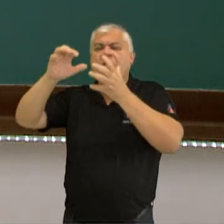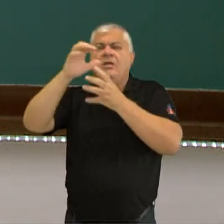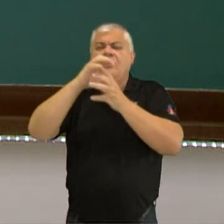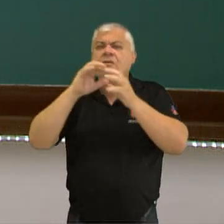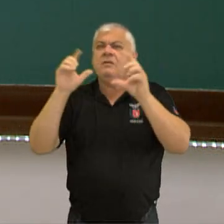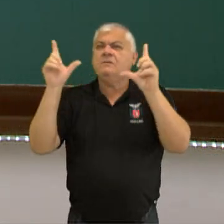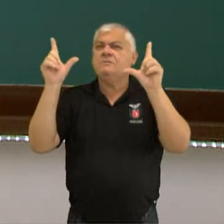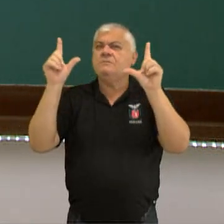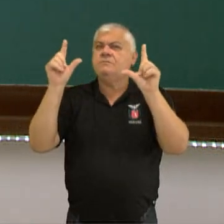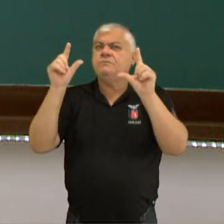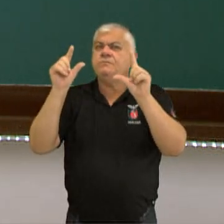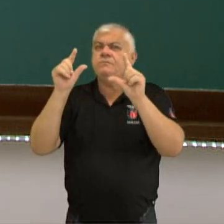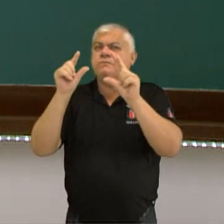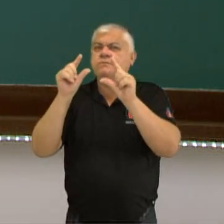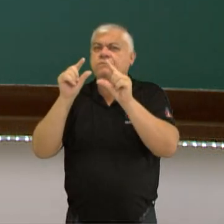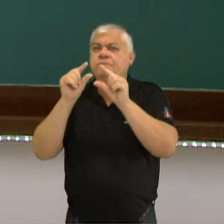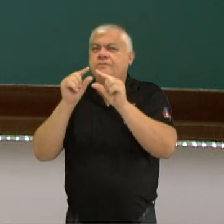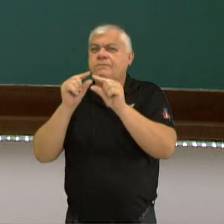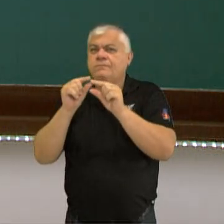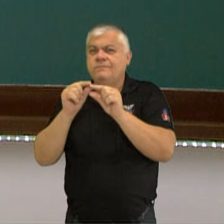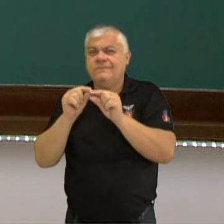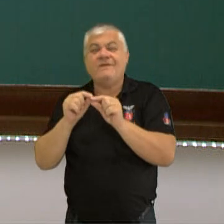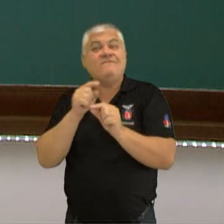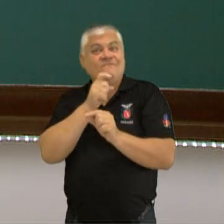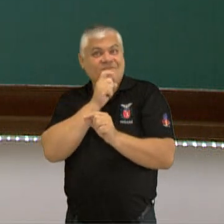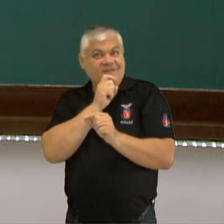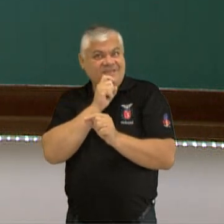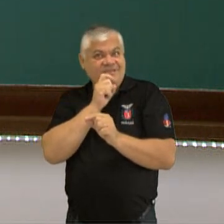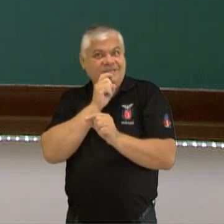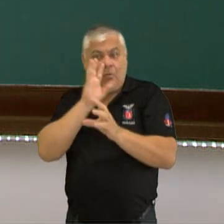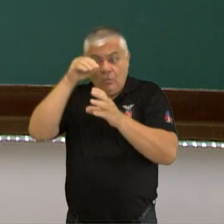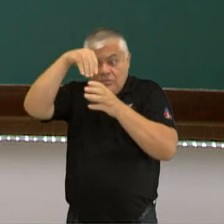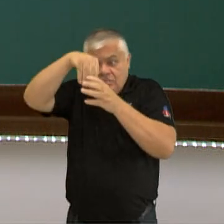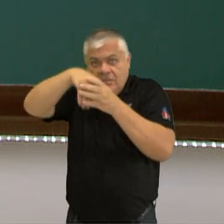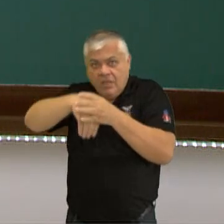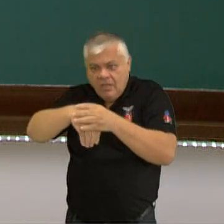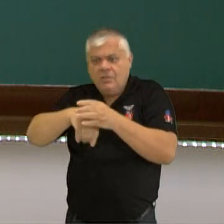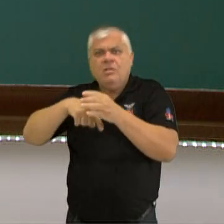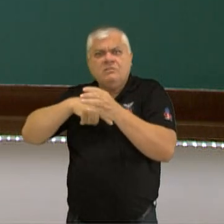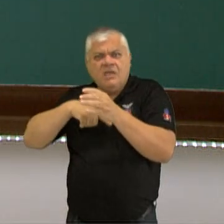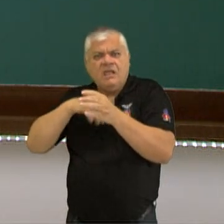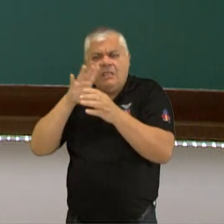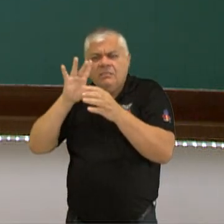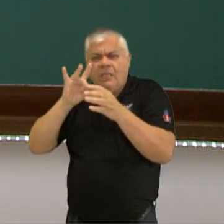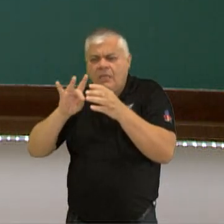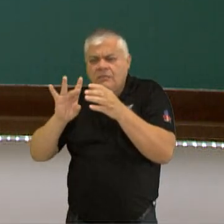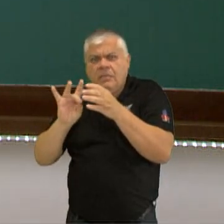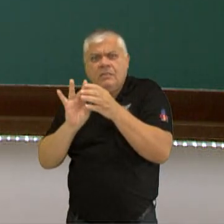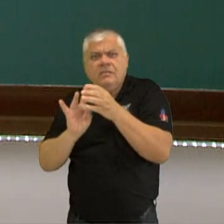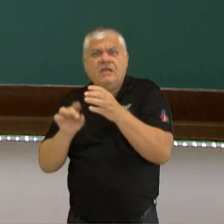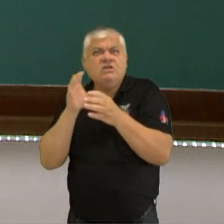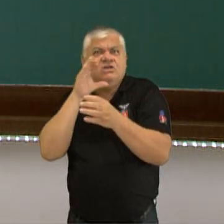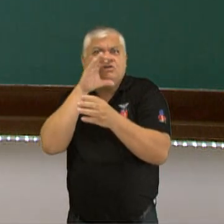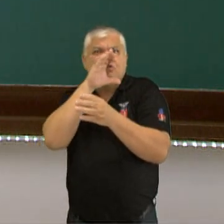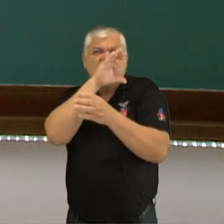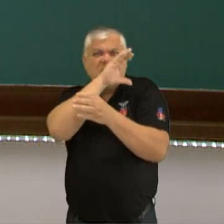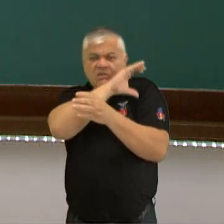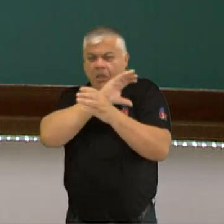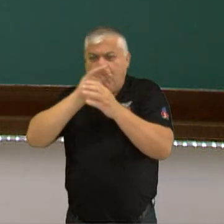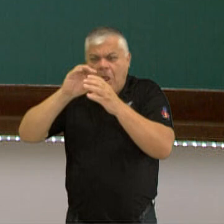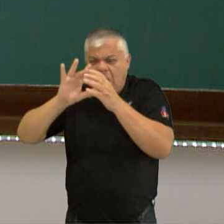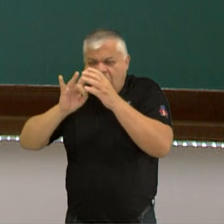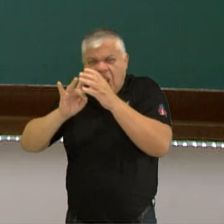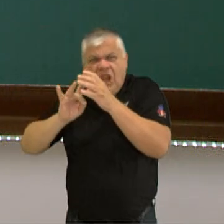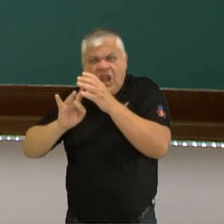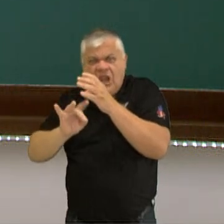de fora para dentro. E nós temos um material pastoso, muito quente no interior do nosso planeta. Nosso